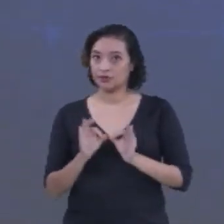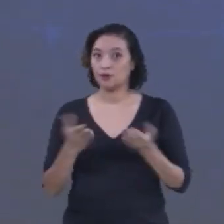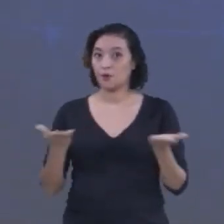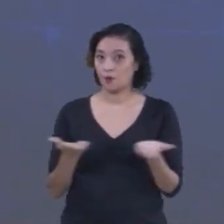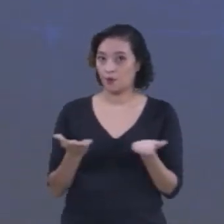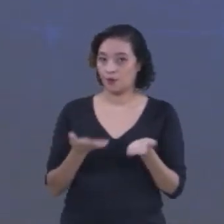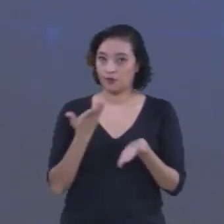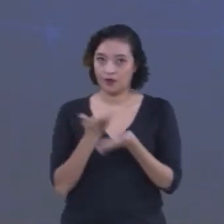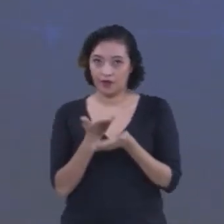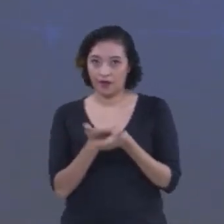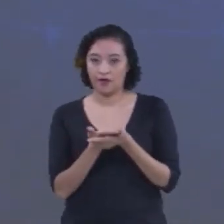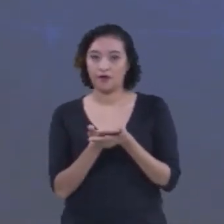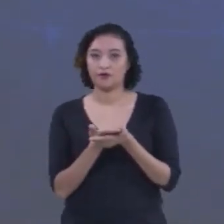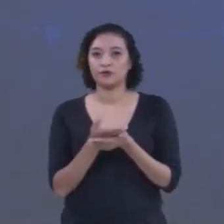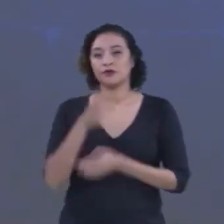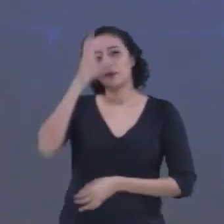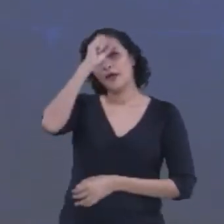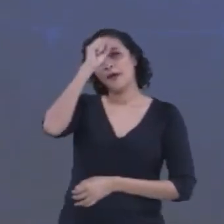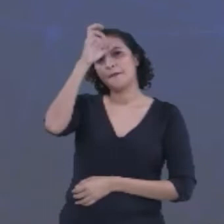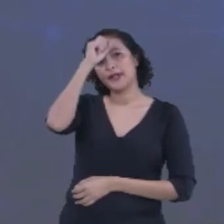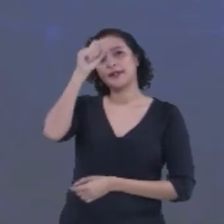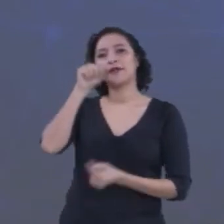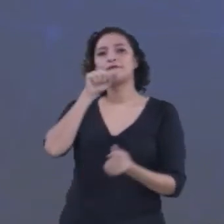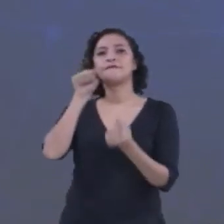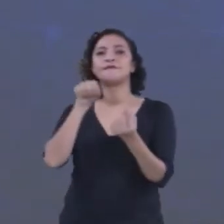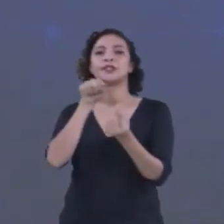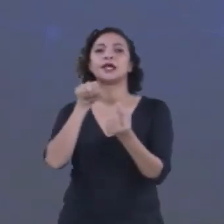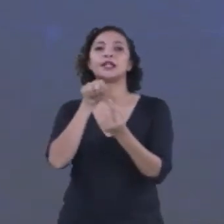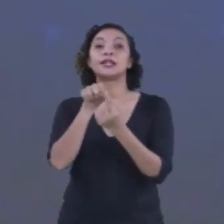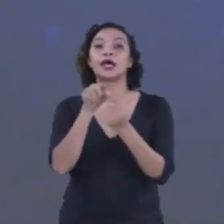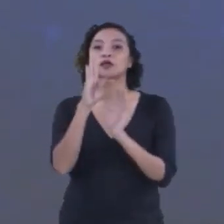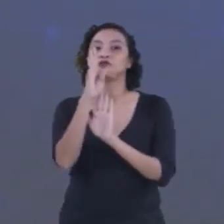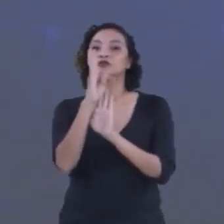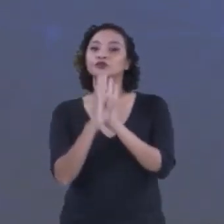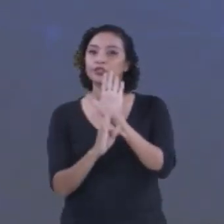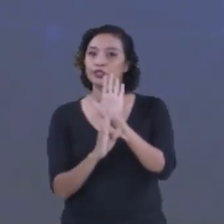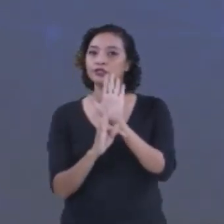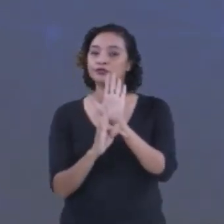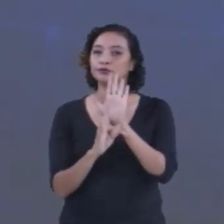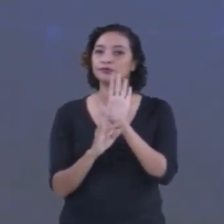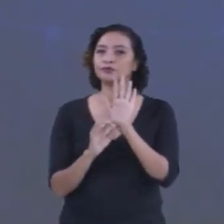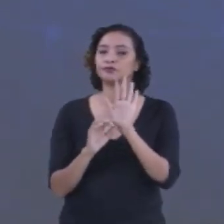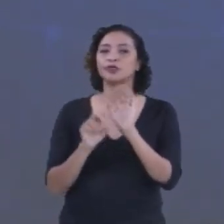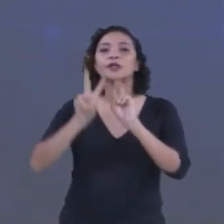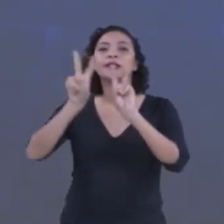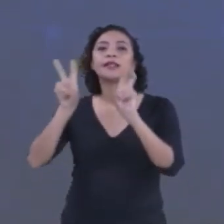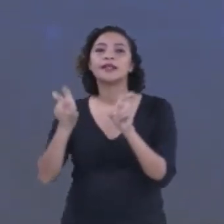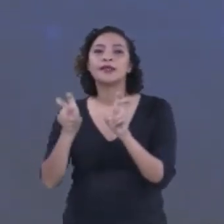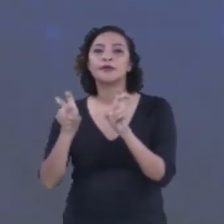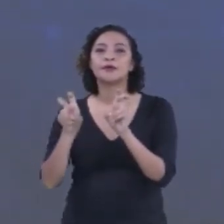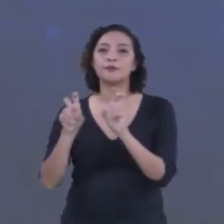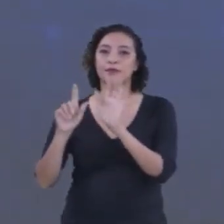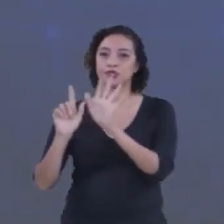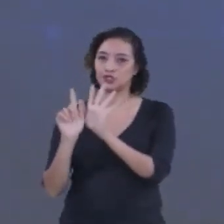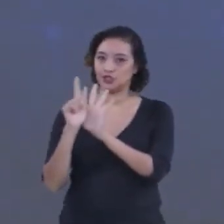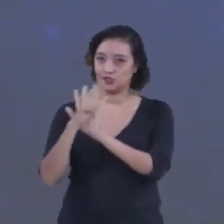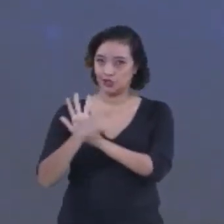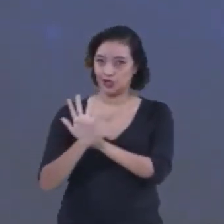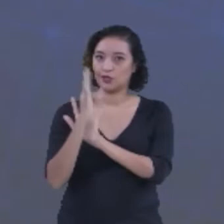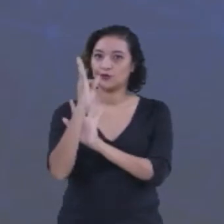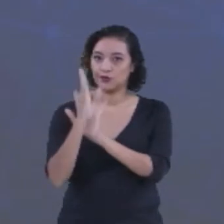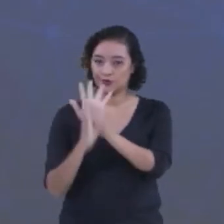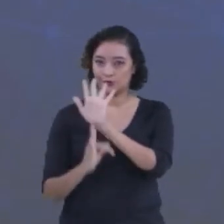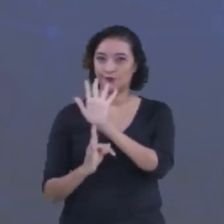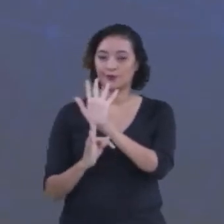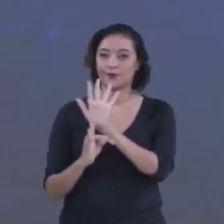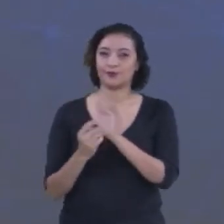trabalhar exatamente as questões de finalidade dos textos, que envolve os textos que nós chamamos de gêneros textual,